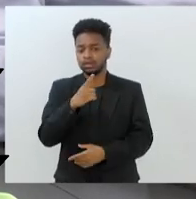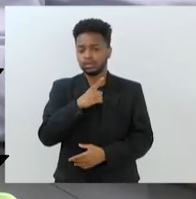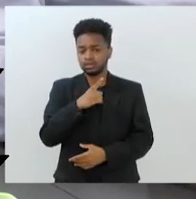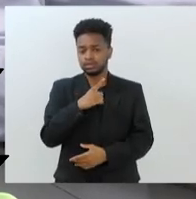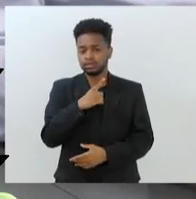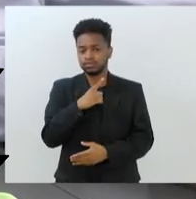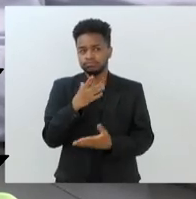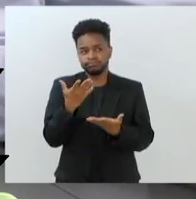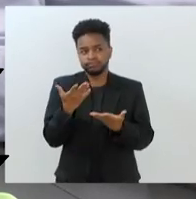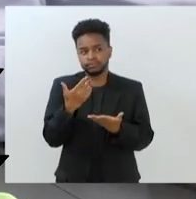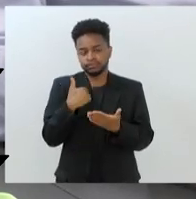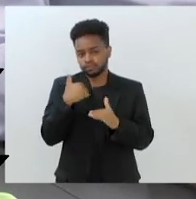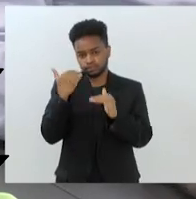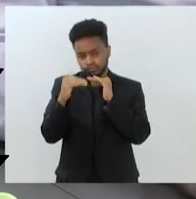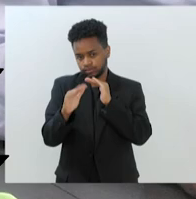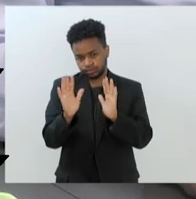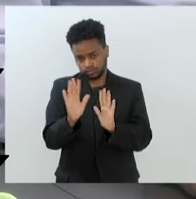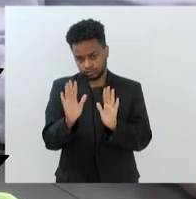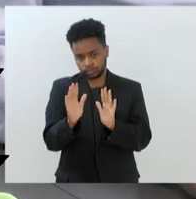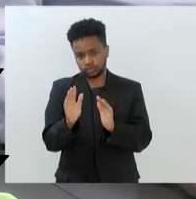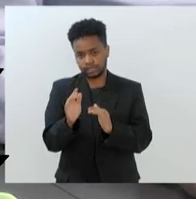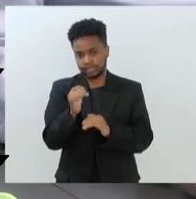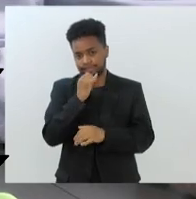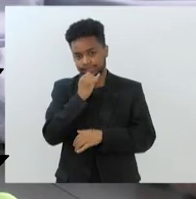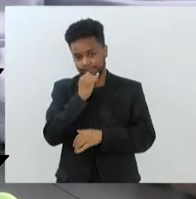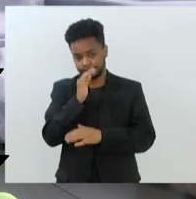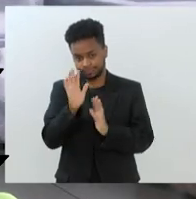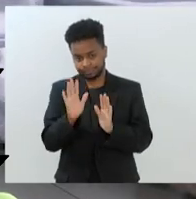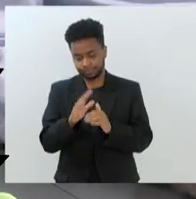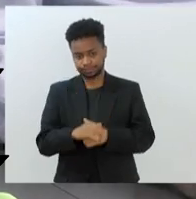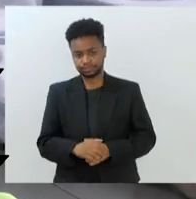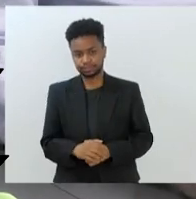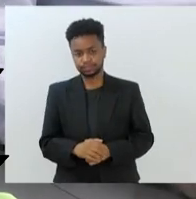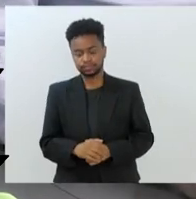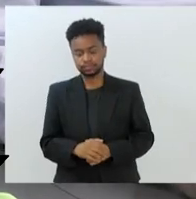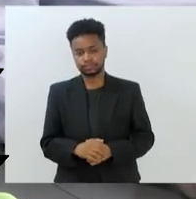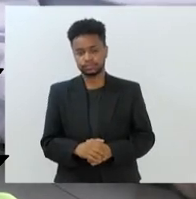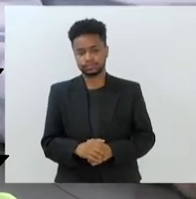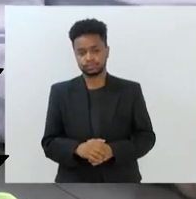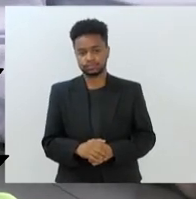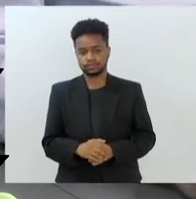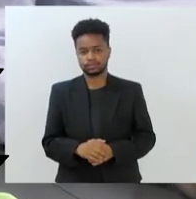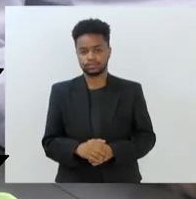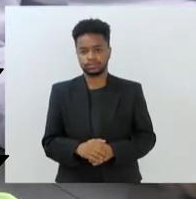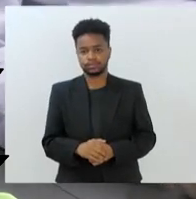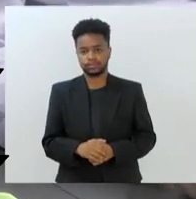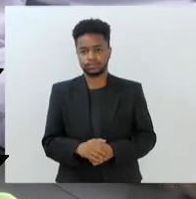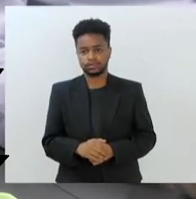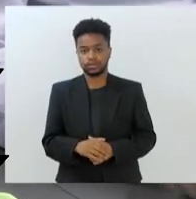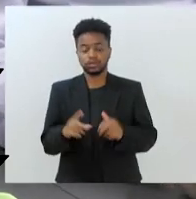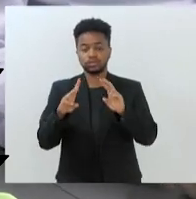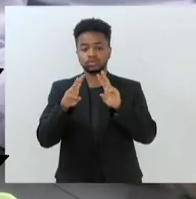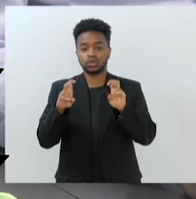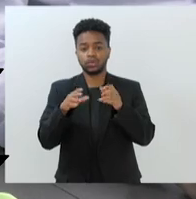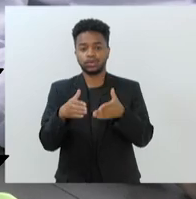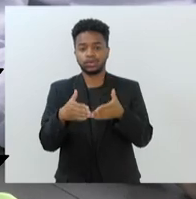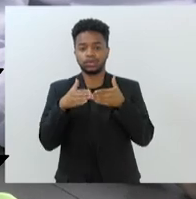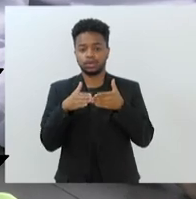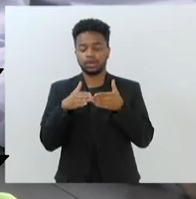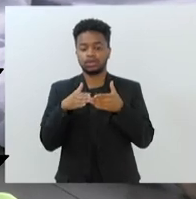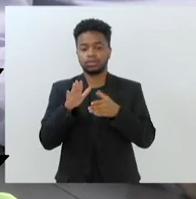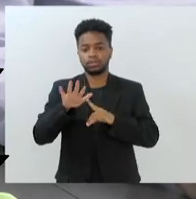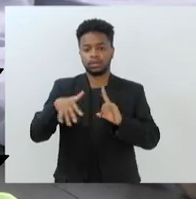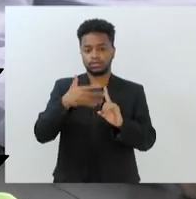que eu discordo, que, por exemplo, quando se diz... Licenciamento ambiental,